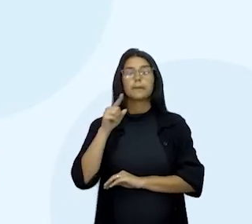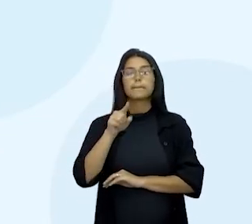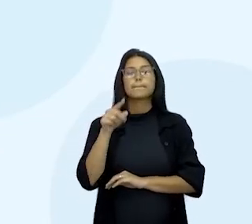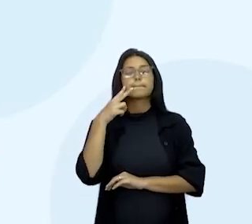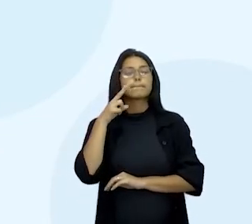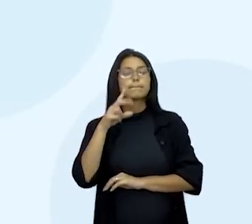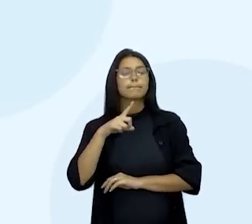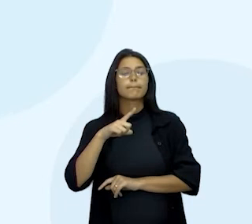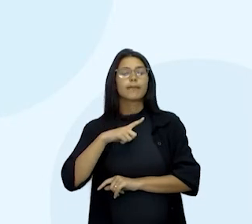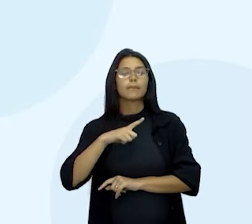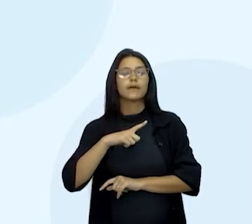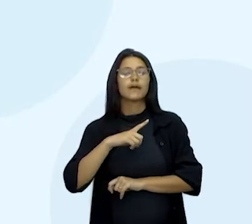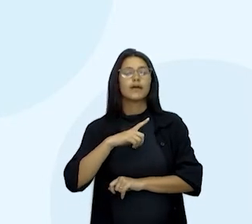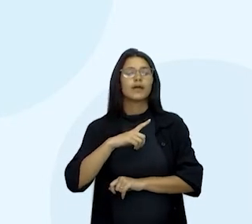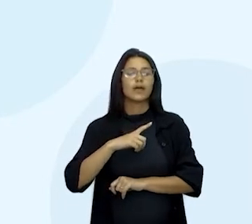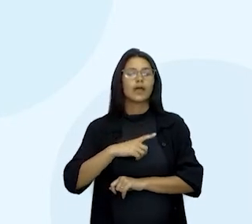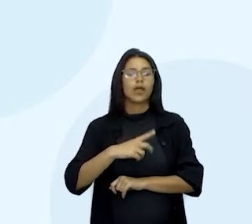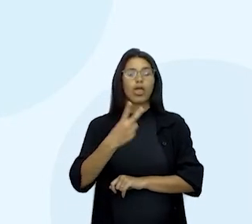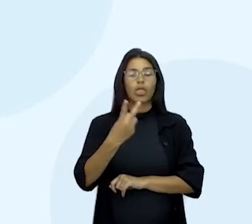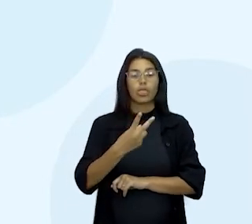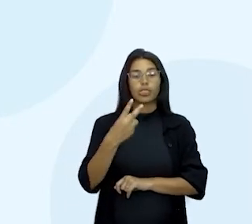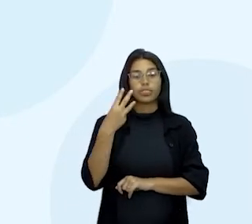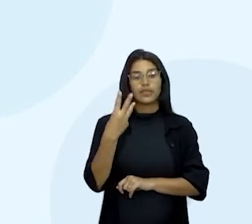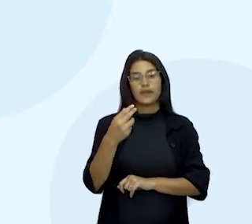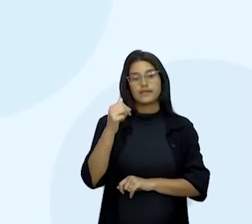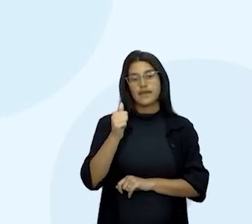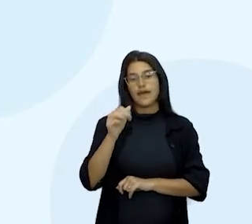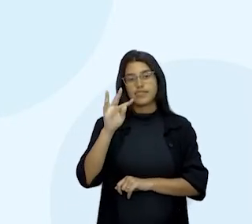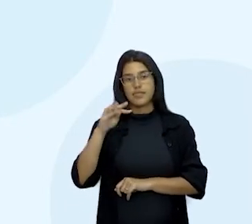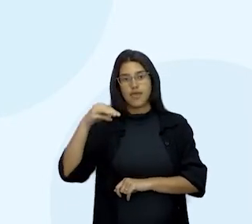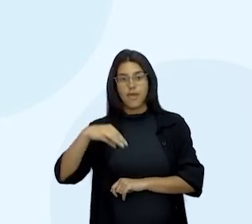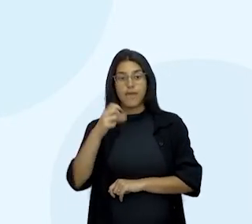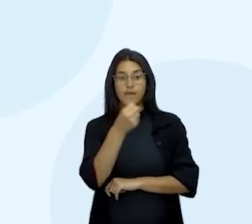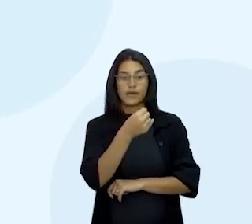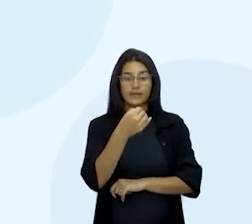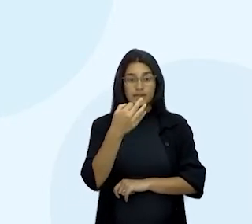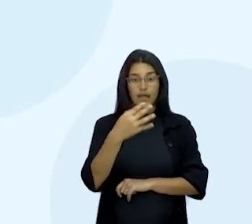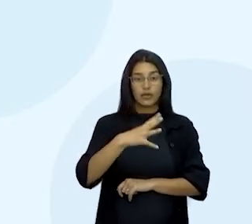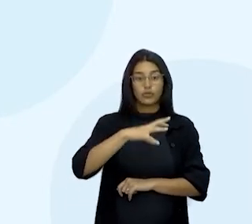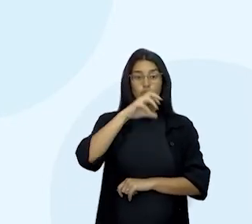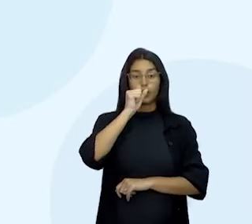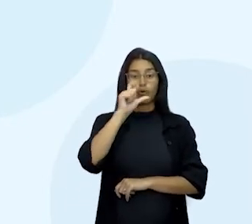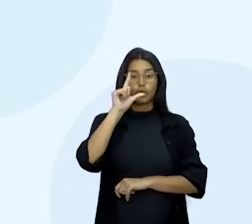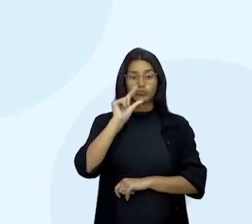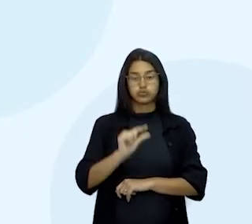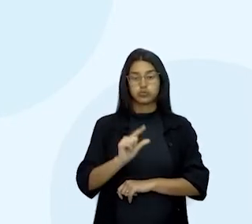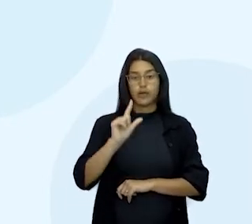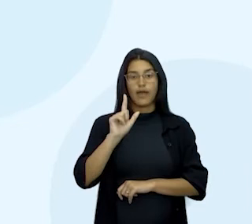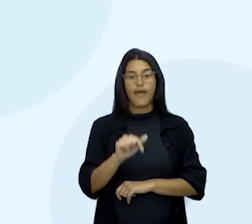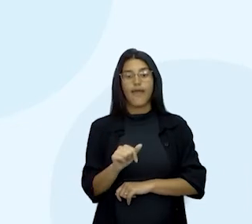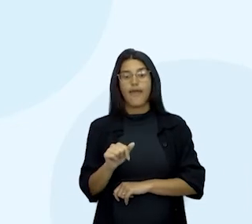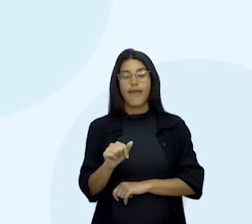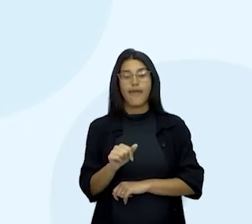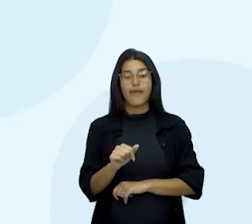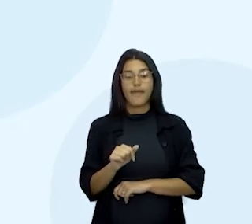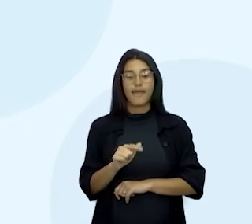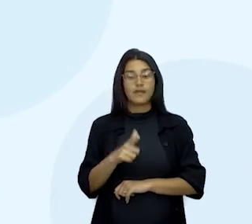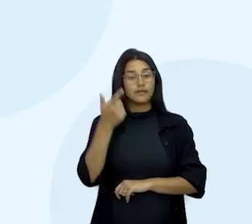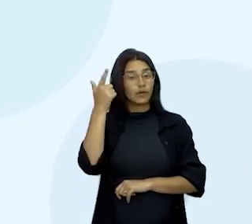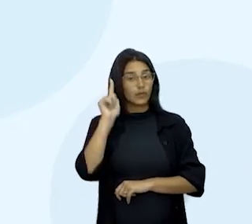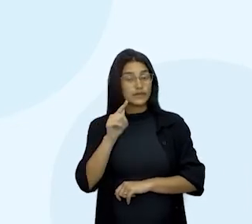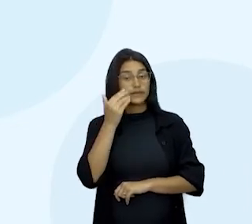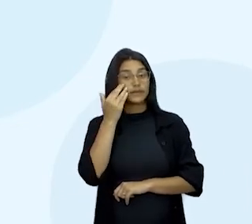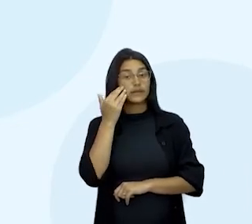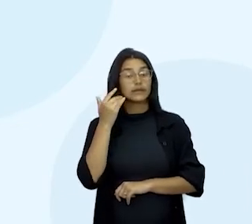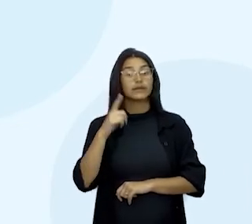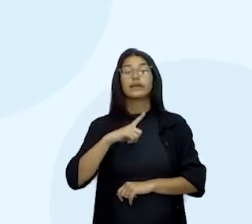vai ter aí uma pressão de 3 atm. E a quantidade de ar que vai ser reduzida, que você vai conseguir aí reter